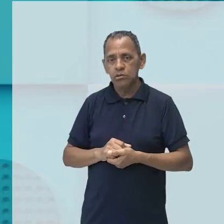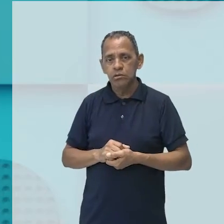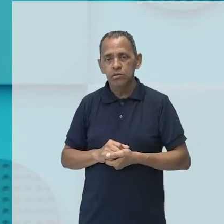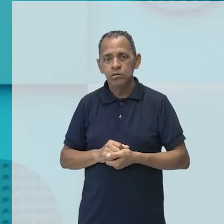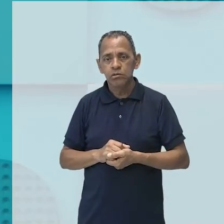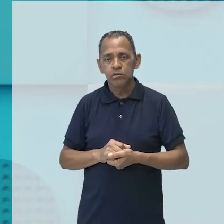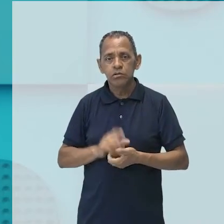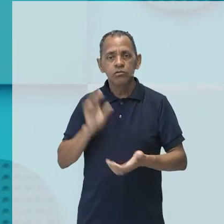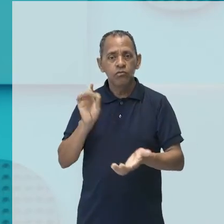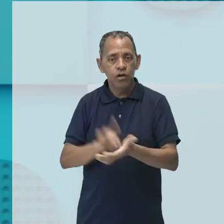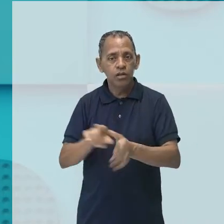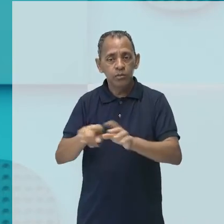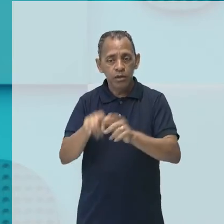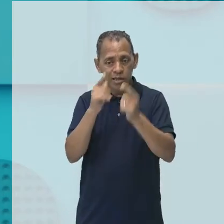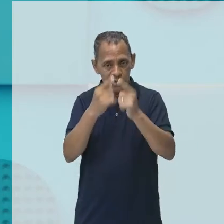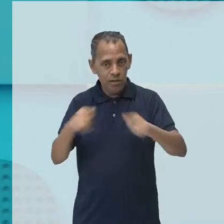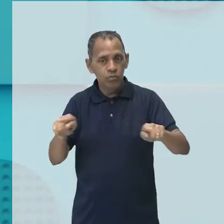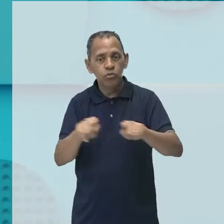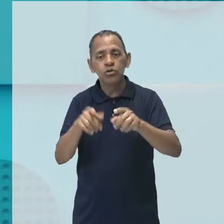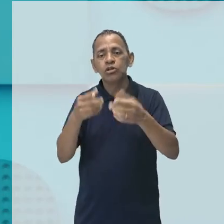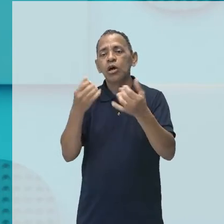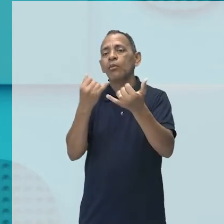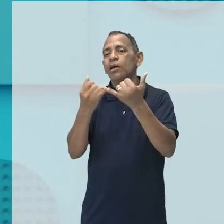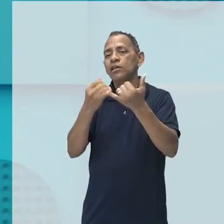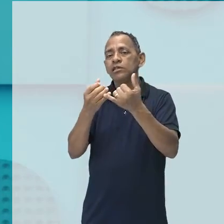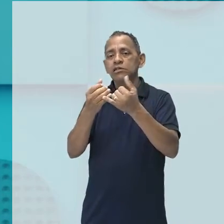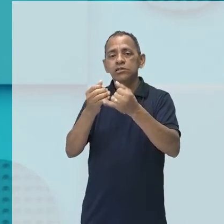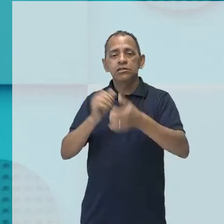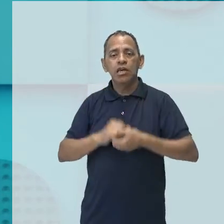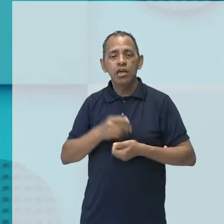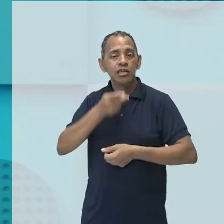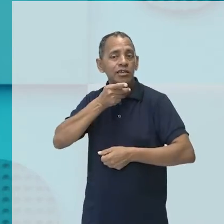essa música era um hino, é como se ecoasse a sua